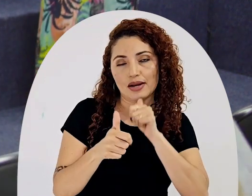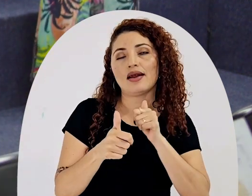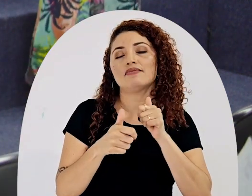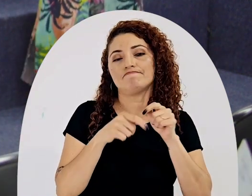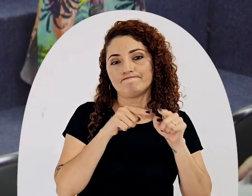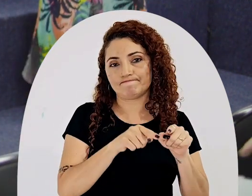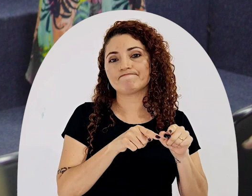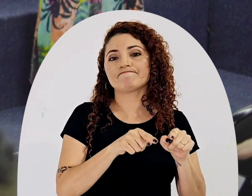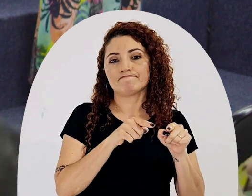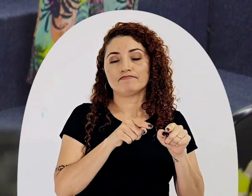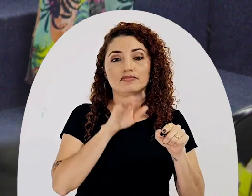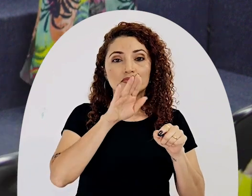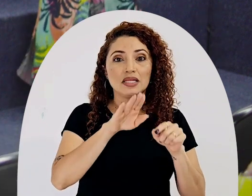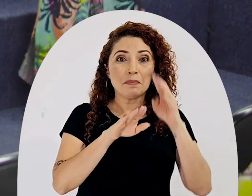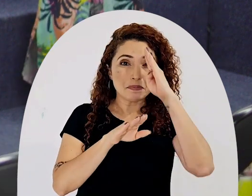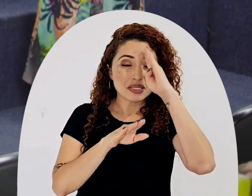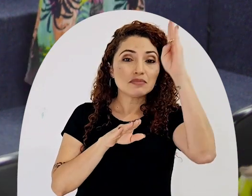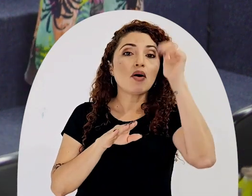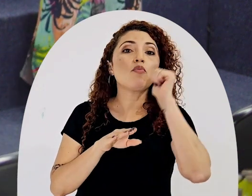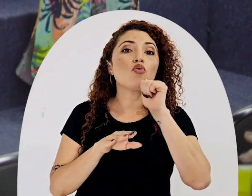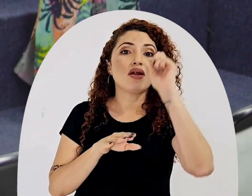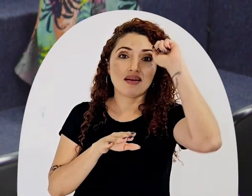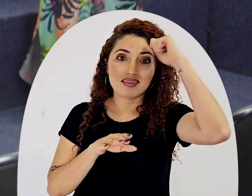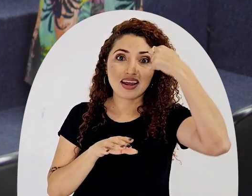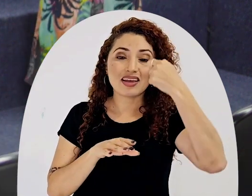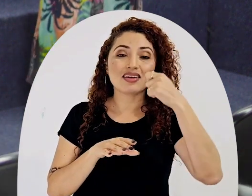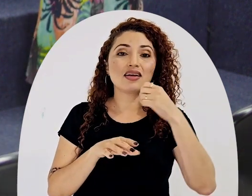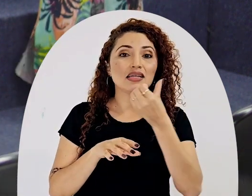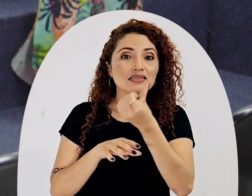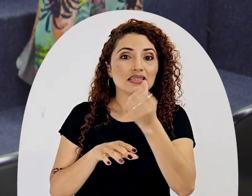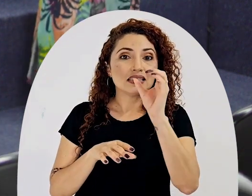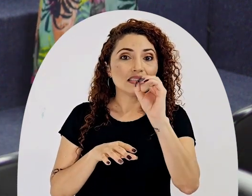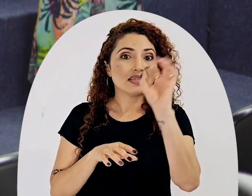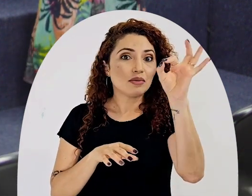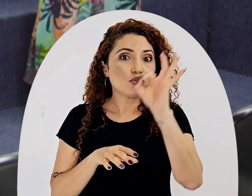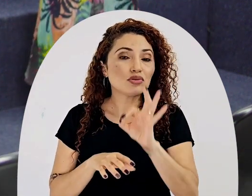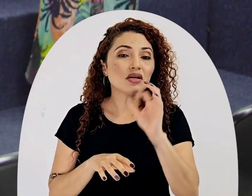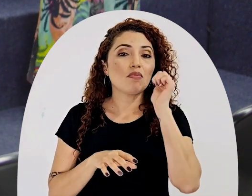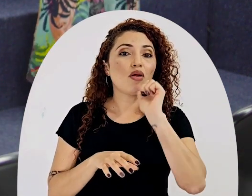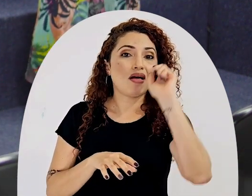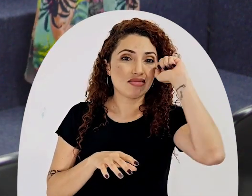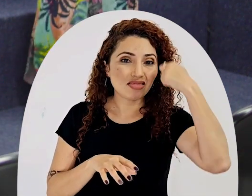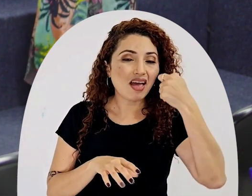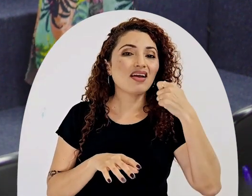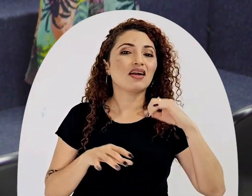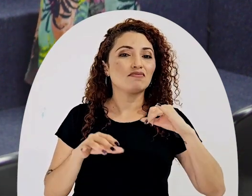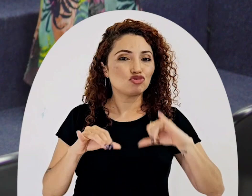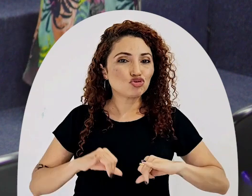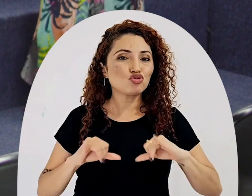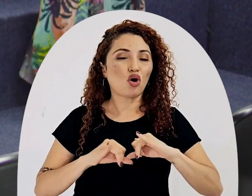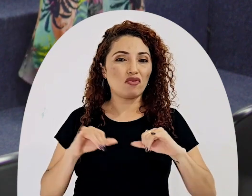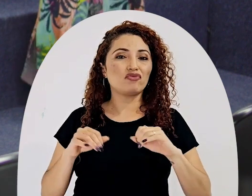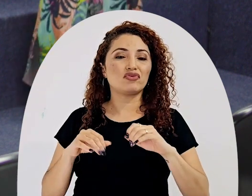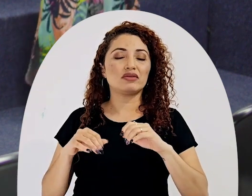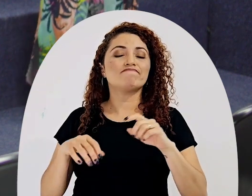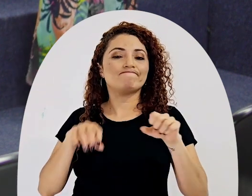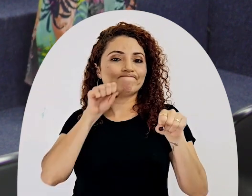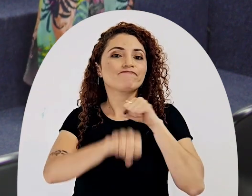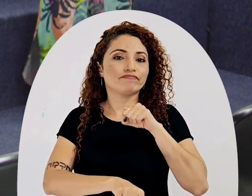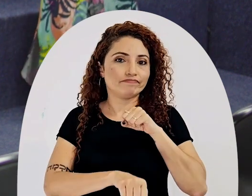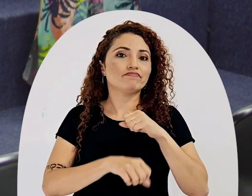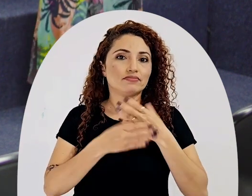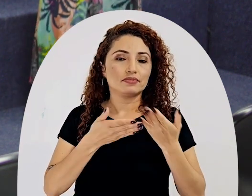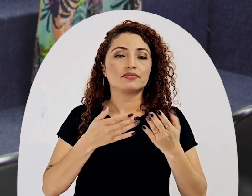mulheres, mas principalmente as mulheres negras. Quase 60% das vítimas são mulheres negras. E o mais absurdo é